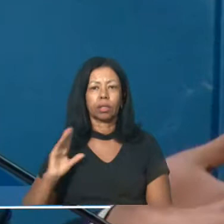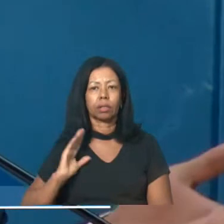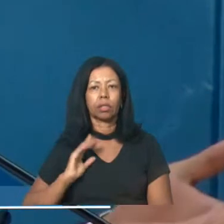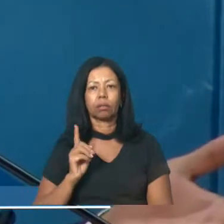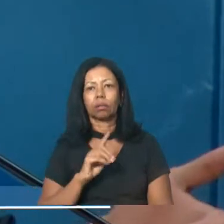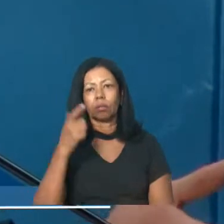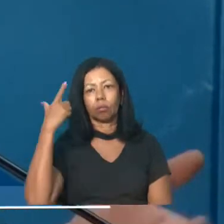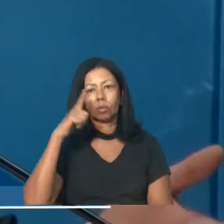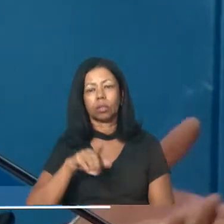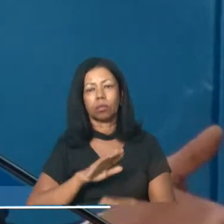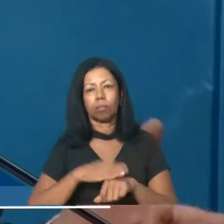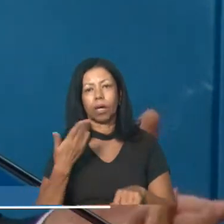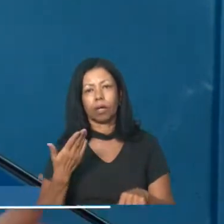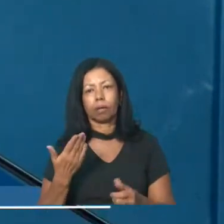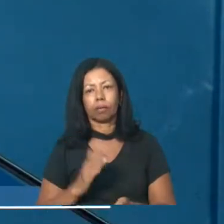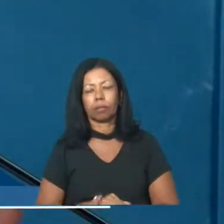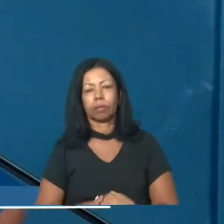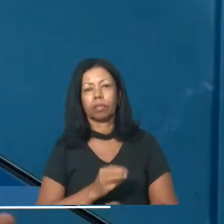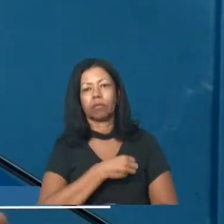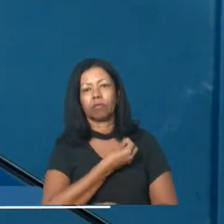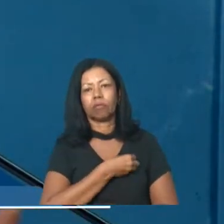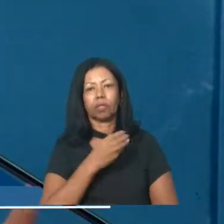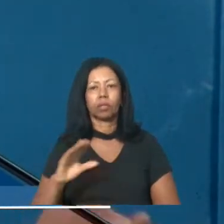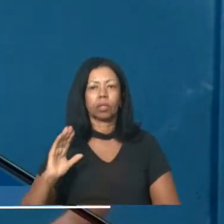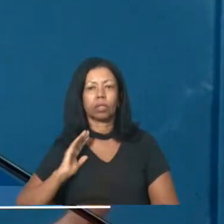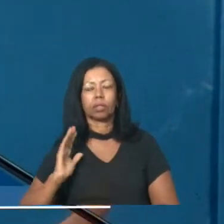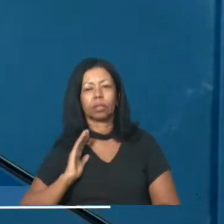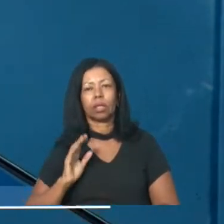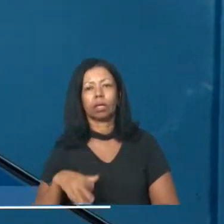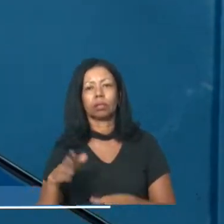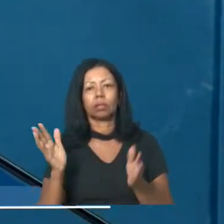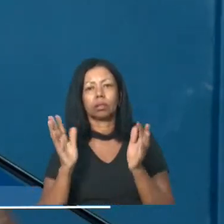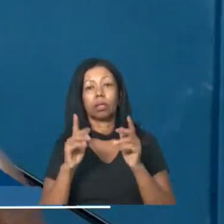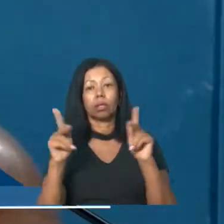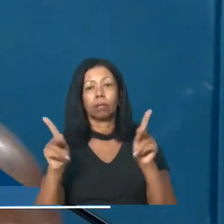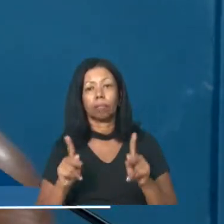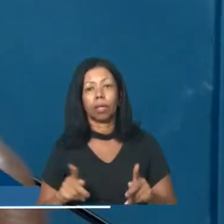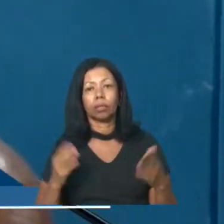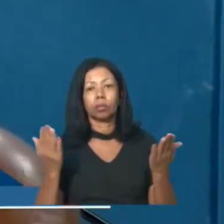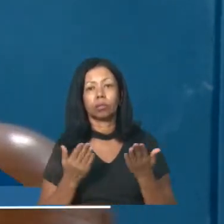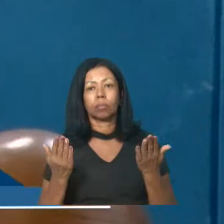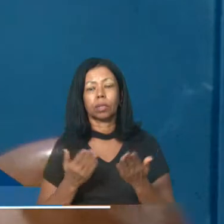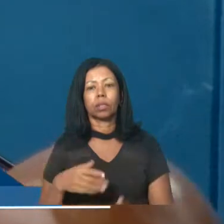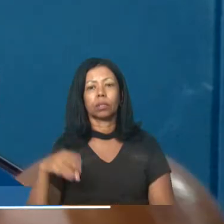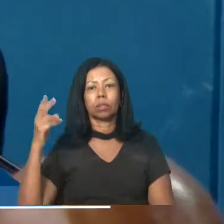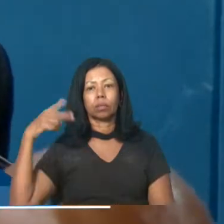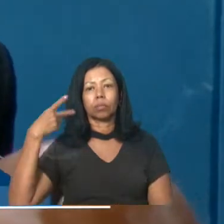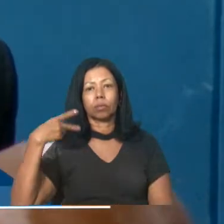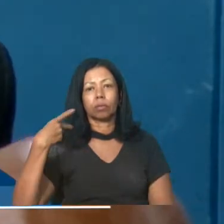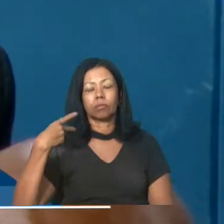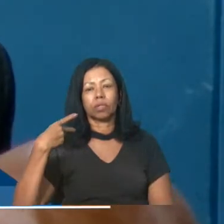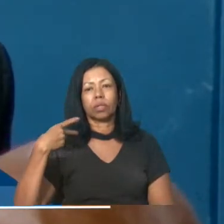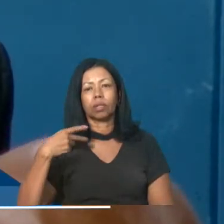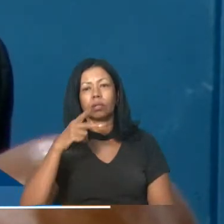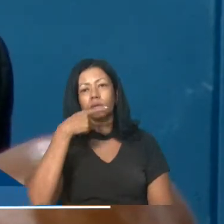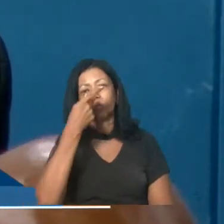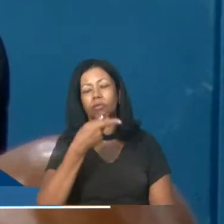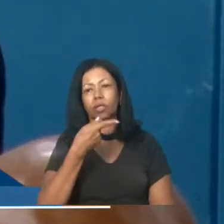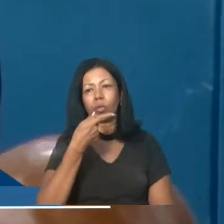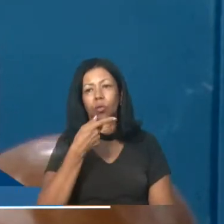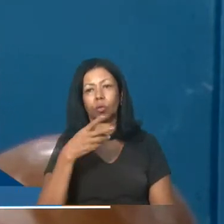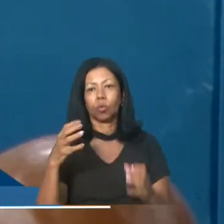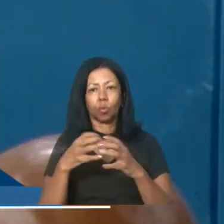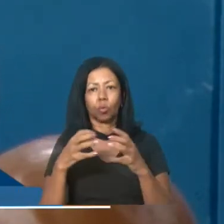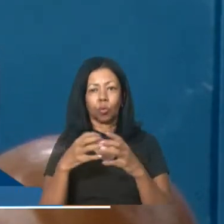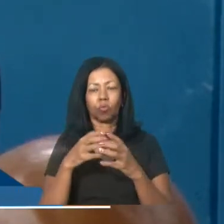mais. Não dá mais para você viver na cidade e andar em paz. Hoje mesmo um vereador da base disse: caramba, eu nunca